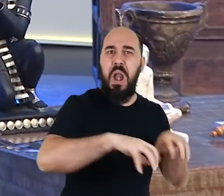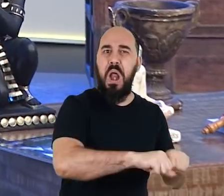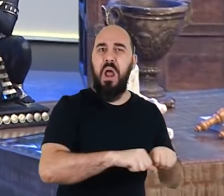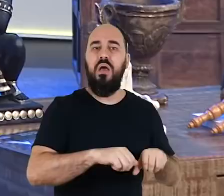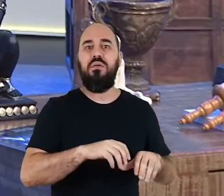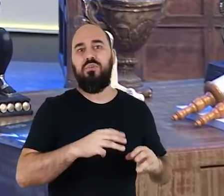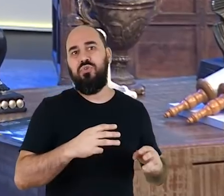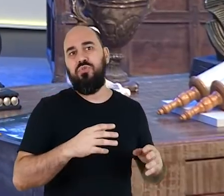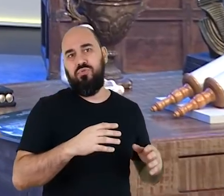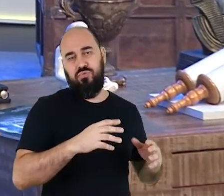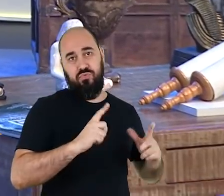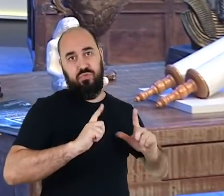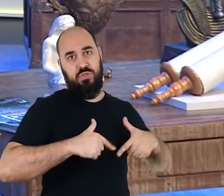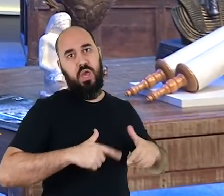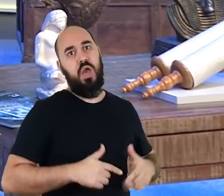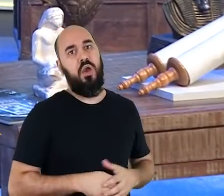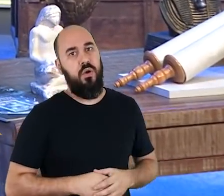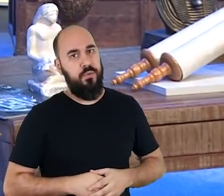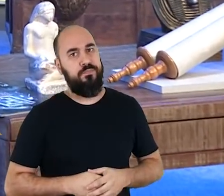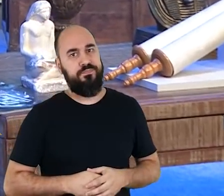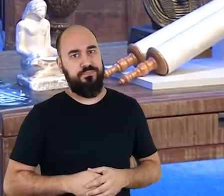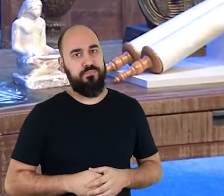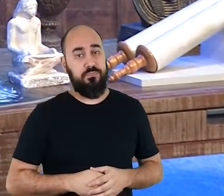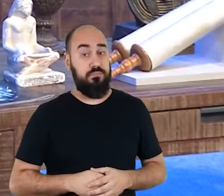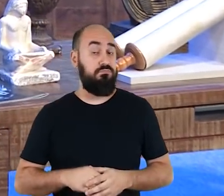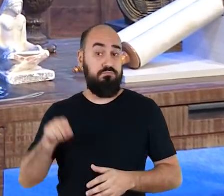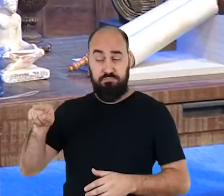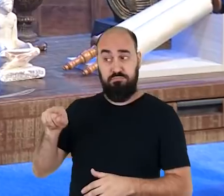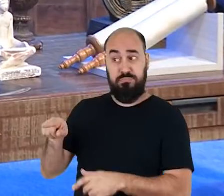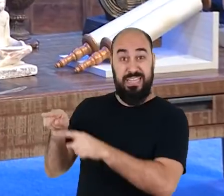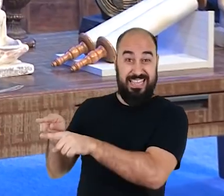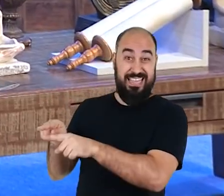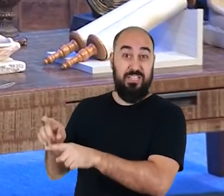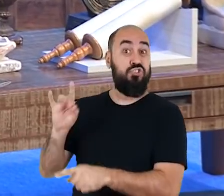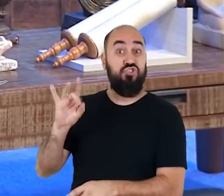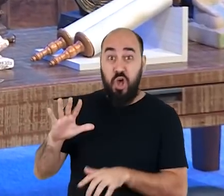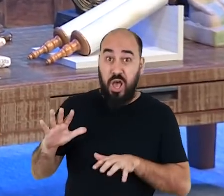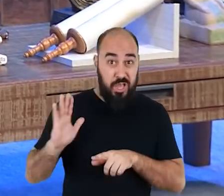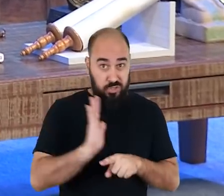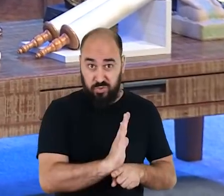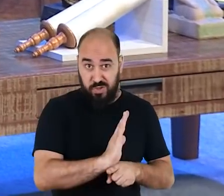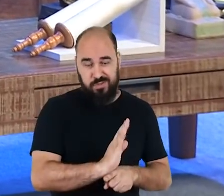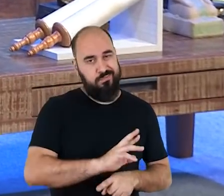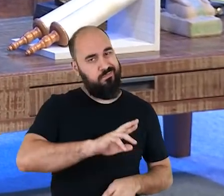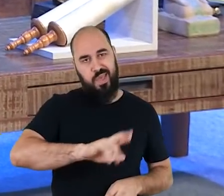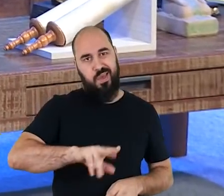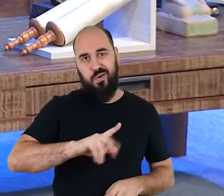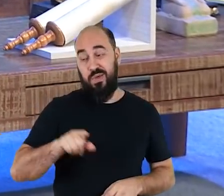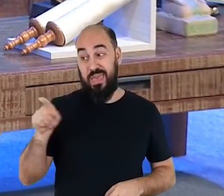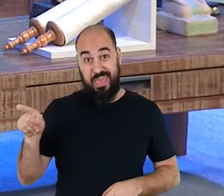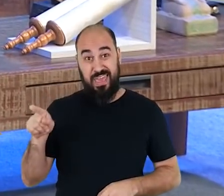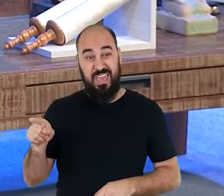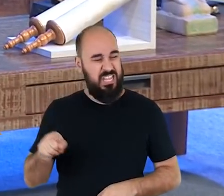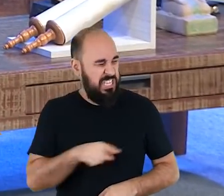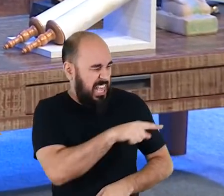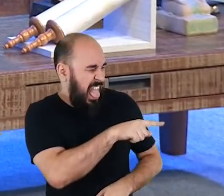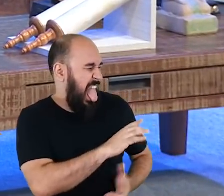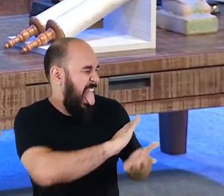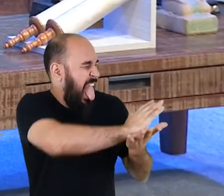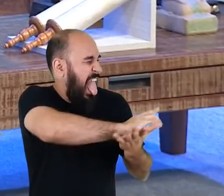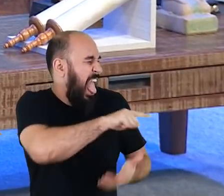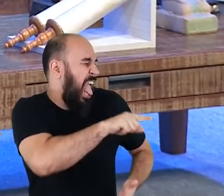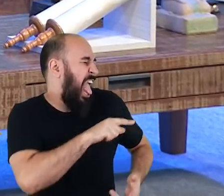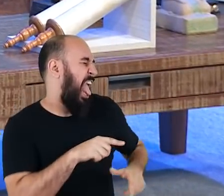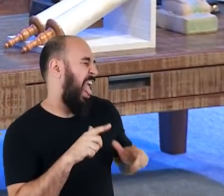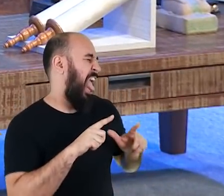os judeus, e ainda pelo fato dos cidadãos de Tiro terem debochado de Israel, debochado da destruição